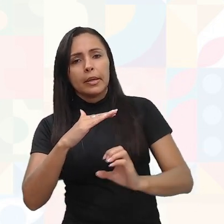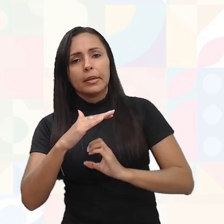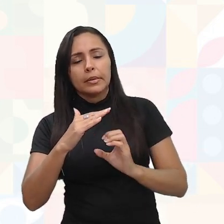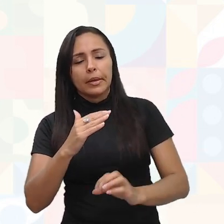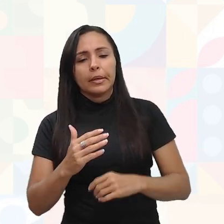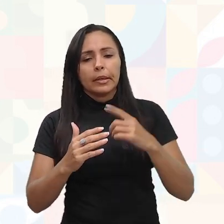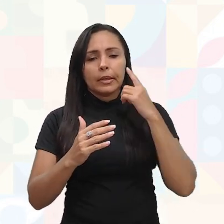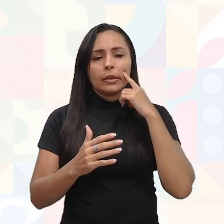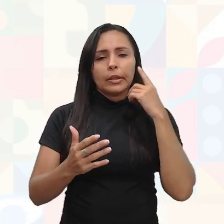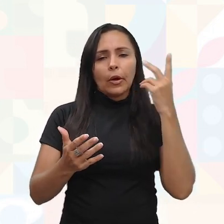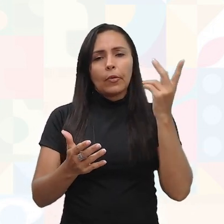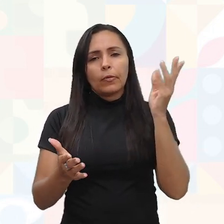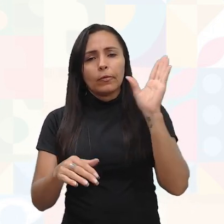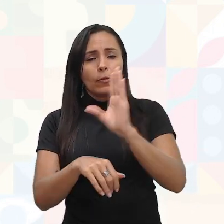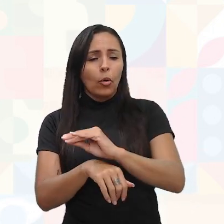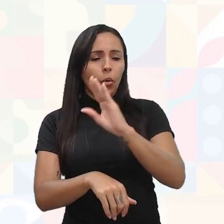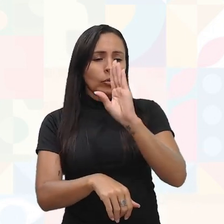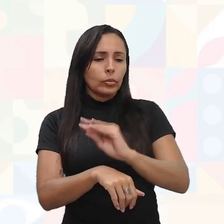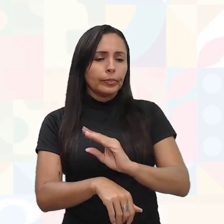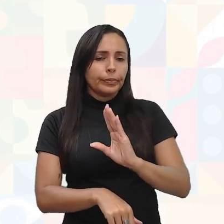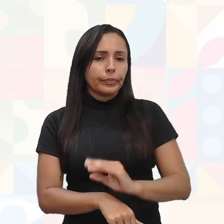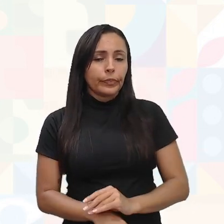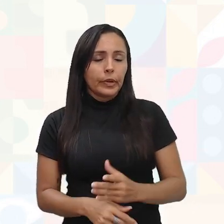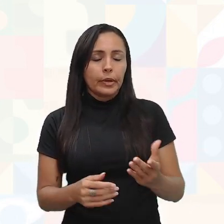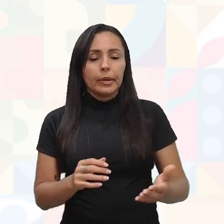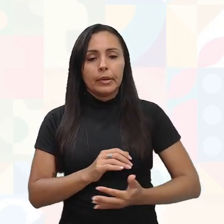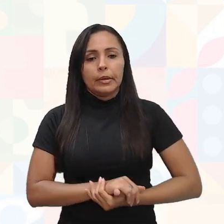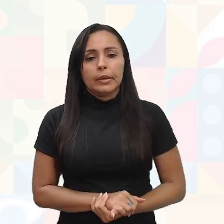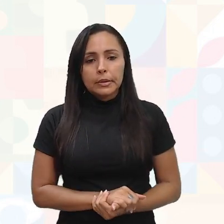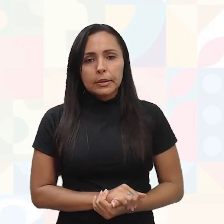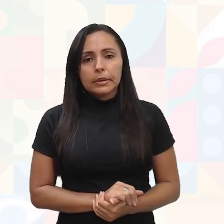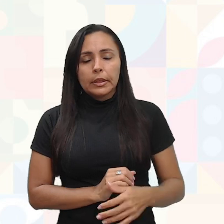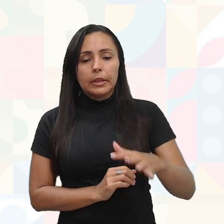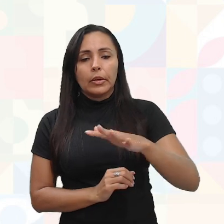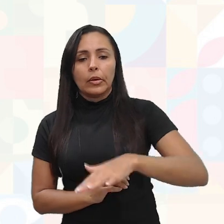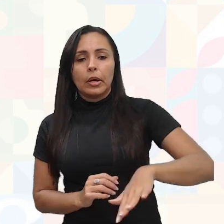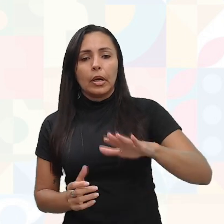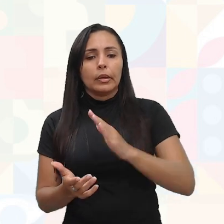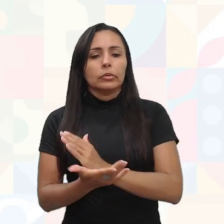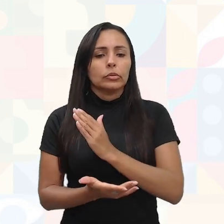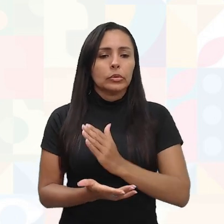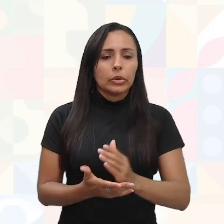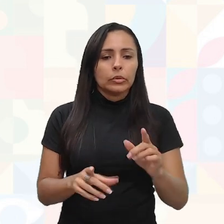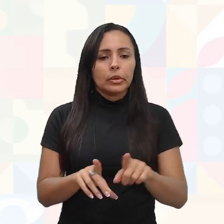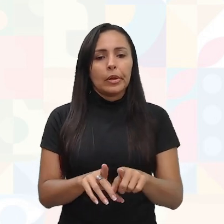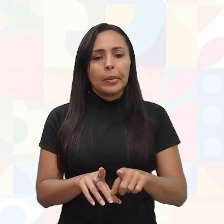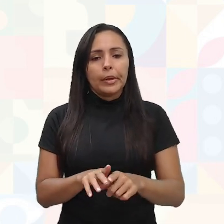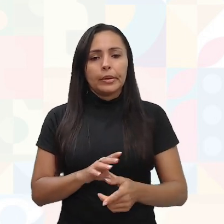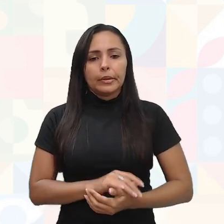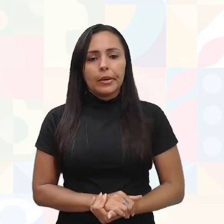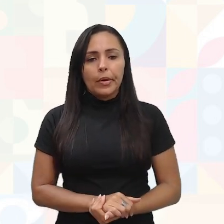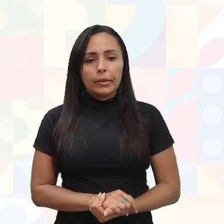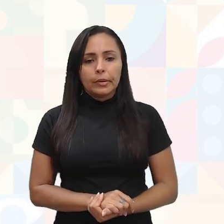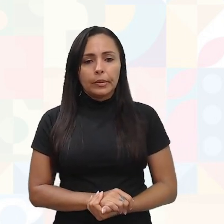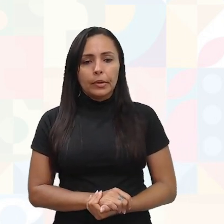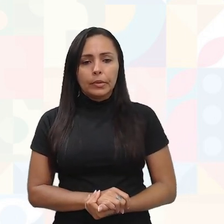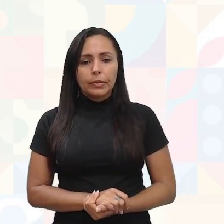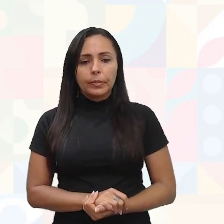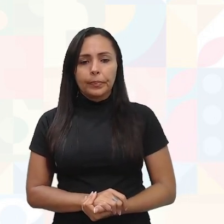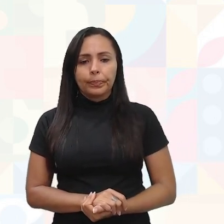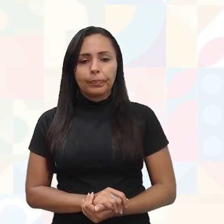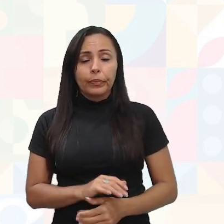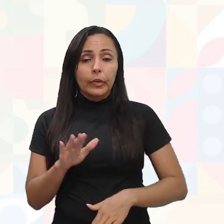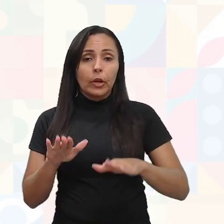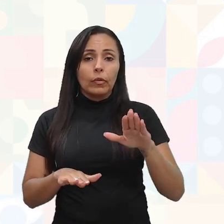de fotos, por exemplo. Vai ter na parte central algum conteúdo, né, que traga talvez